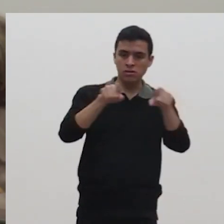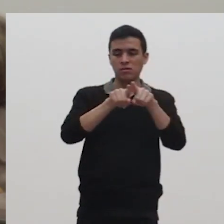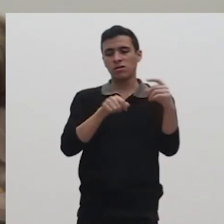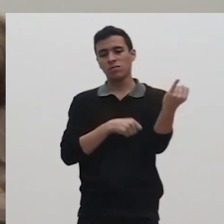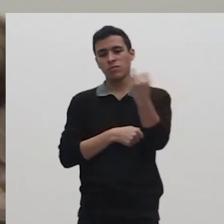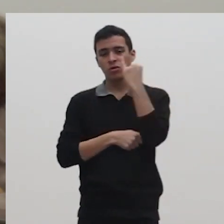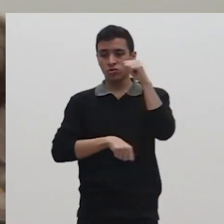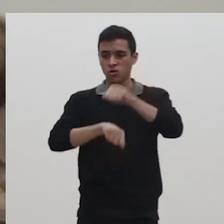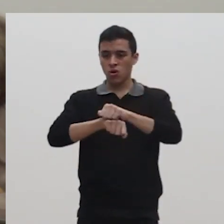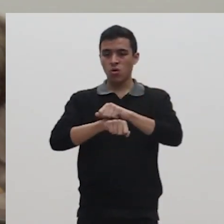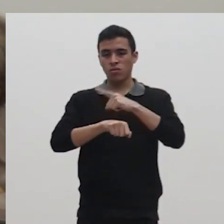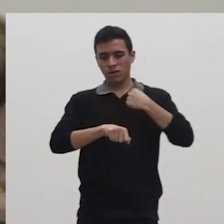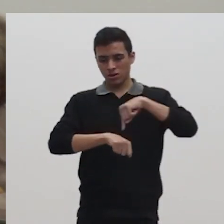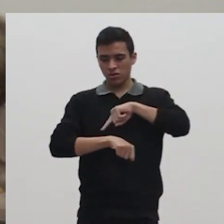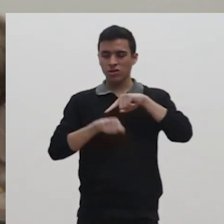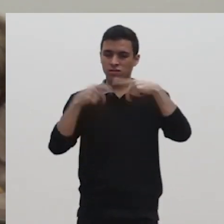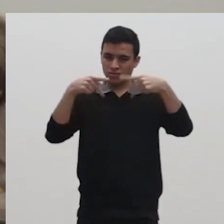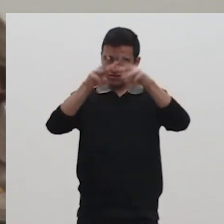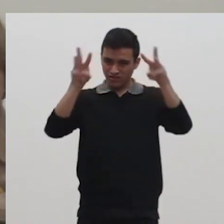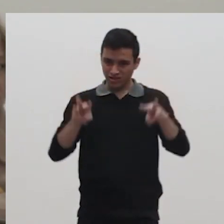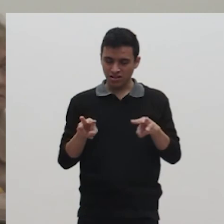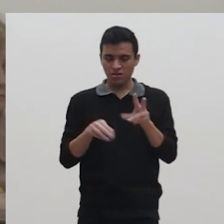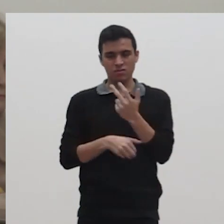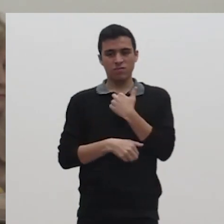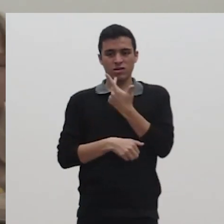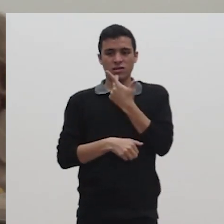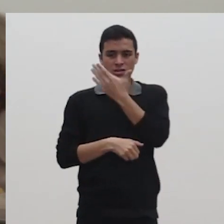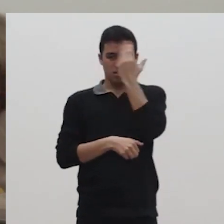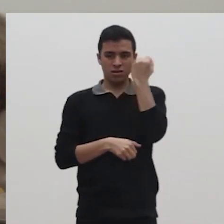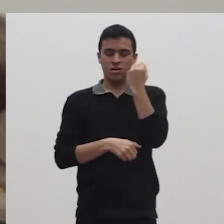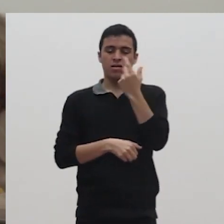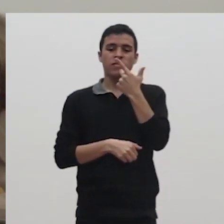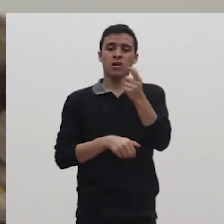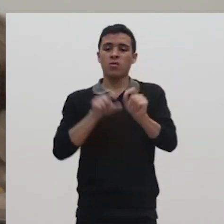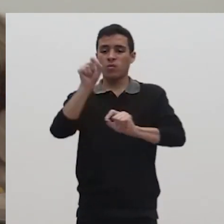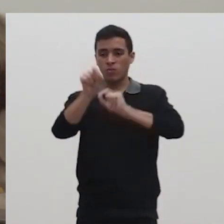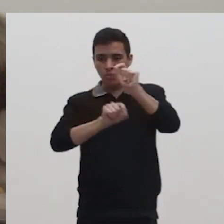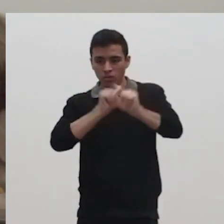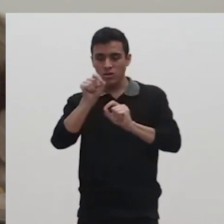importantes, concretas para a nossa universidade. E não posso deixar de concluir dizendo